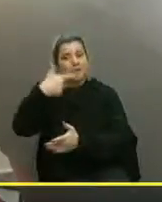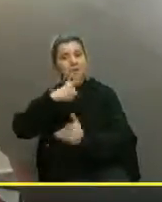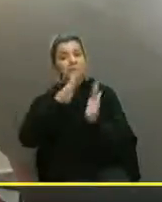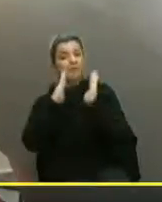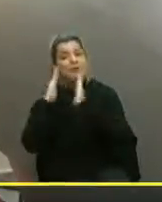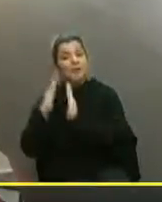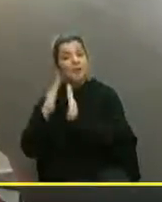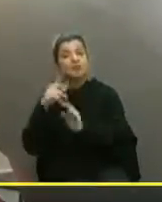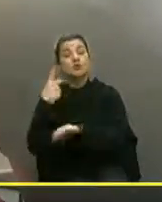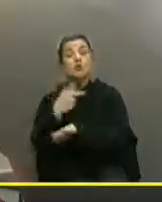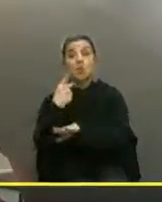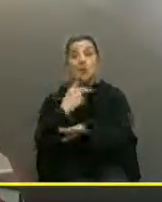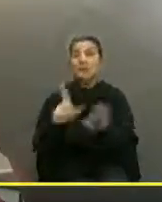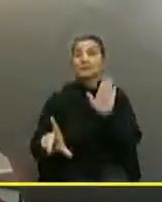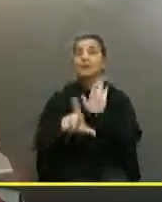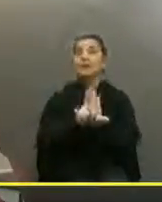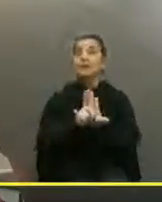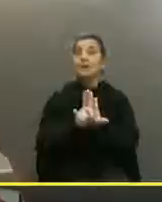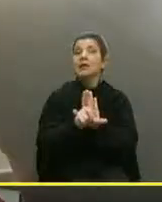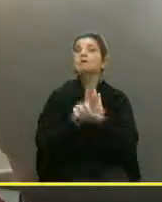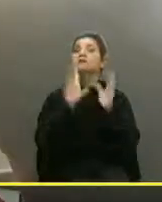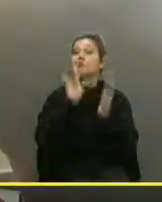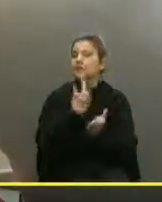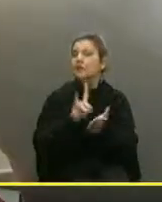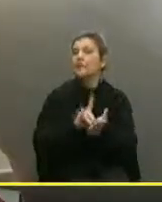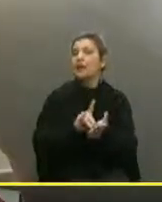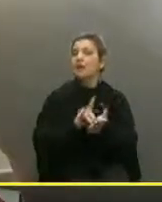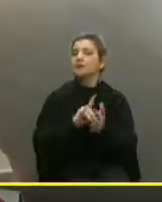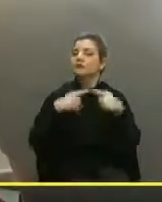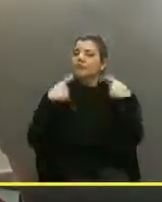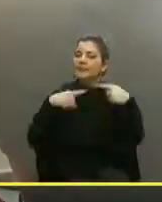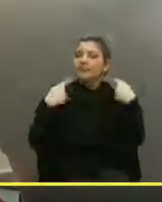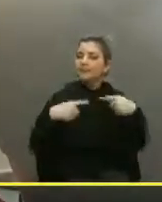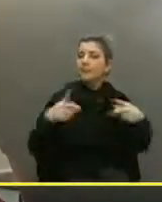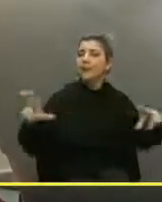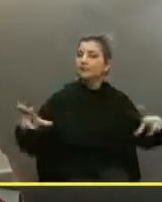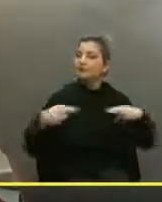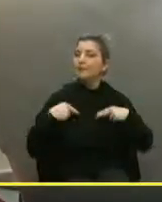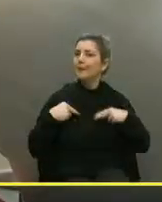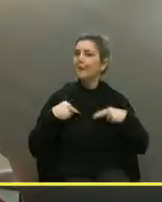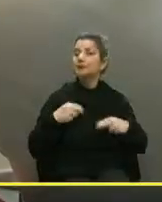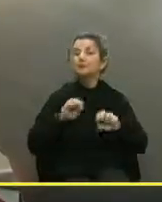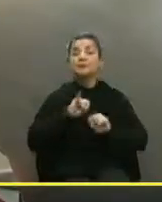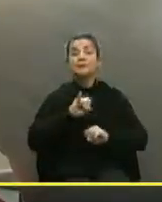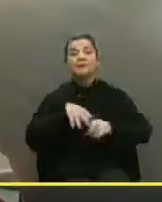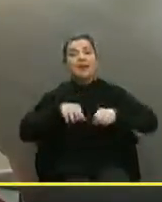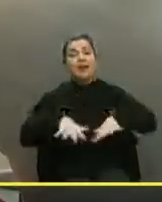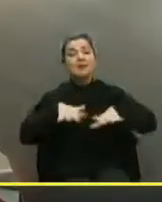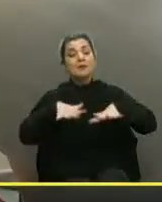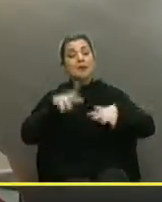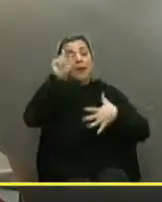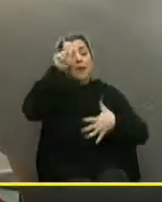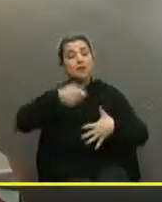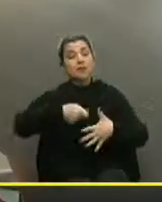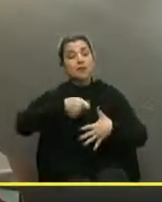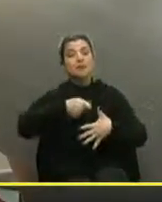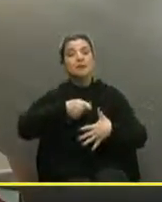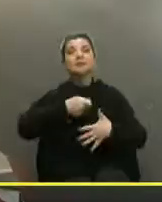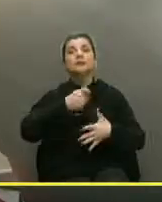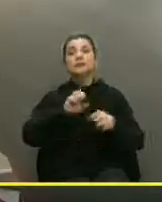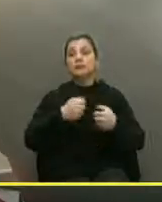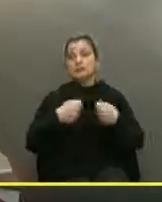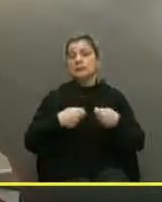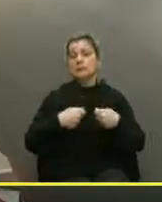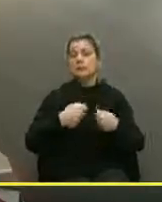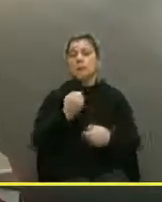possamos buscar as legislações que vão ser de fato revogadas quem vai ter debate de mérito mesmo caso a assembleia essa descida que a lei tem